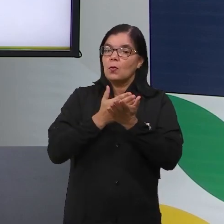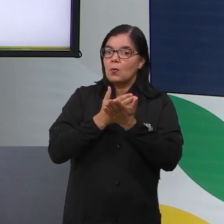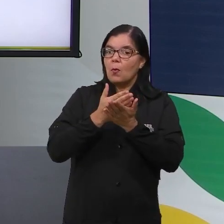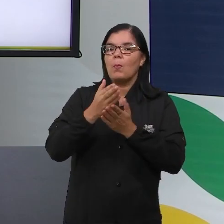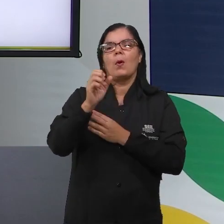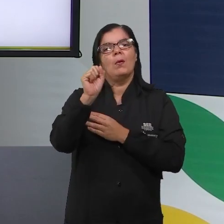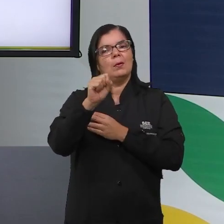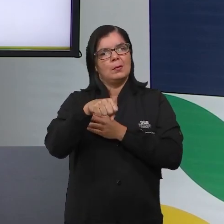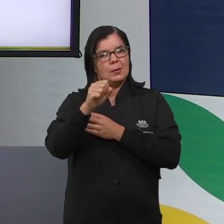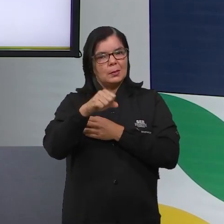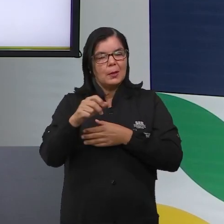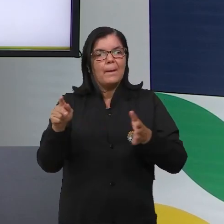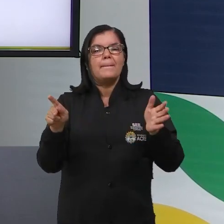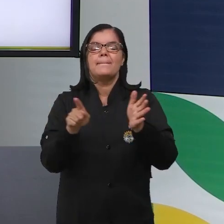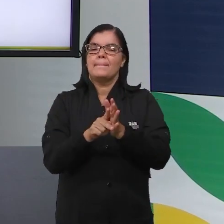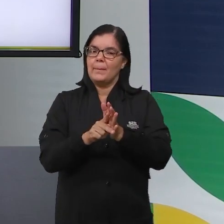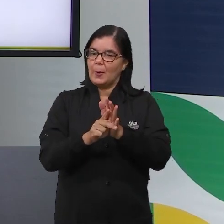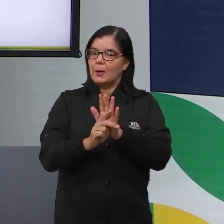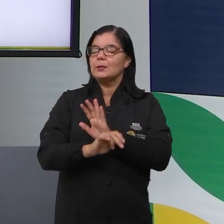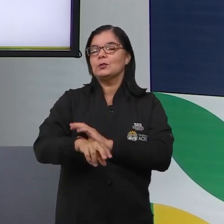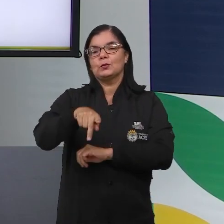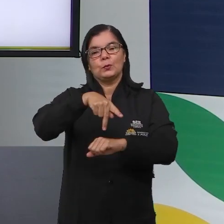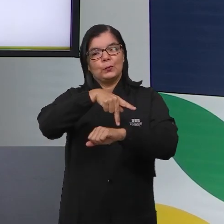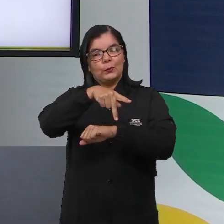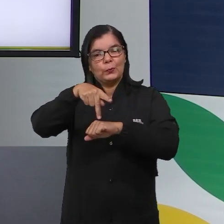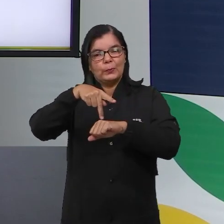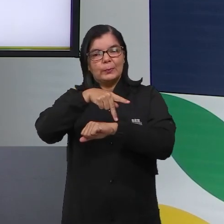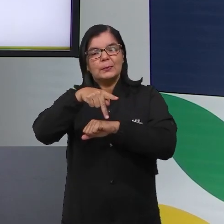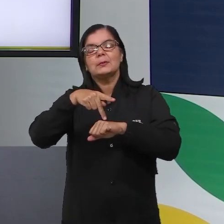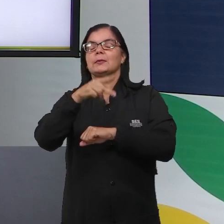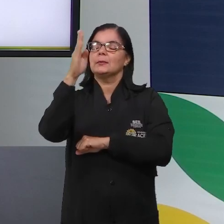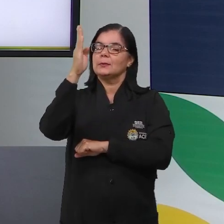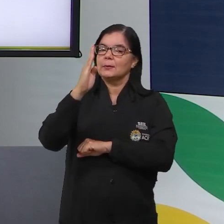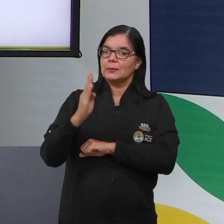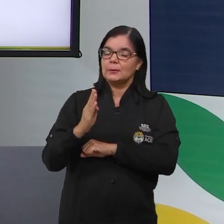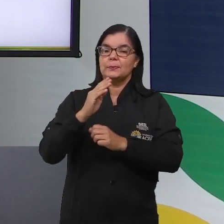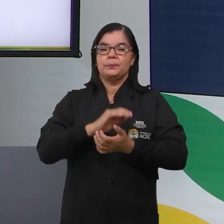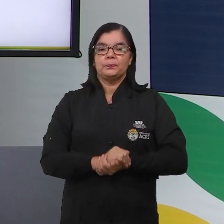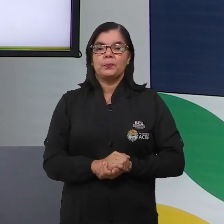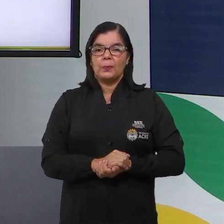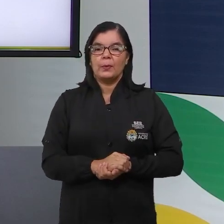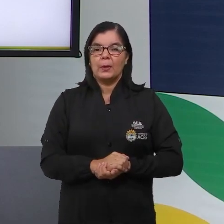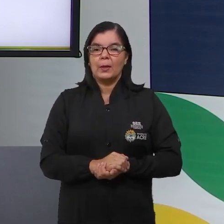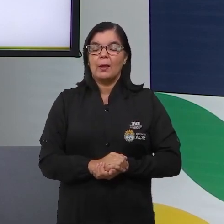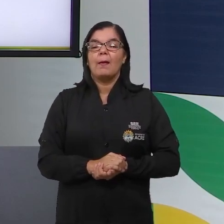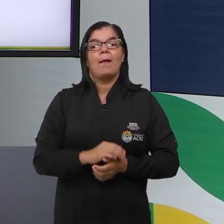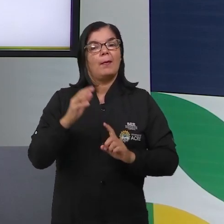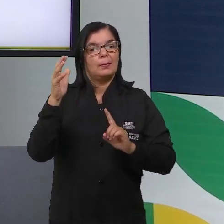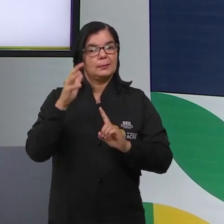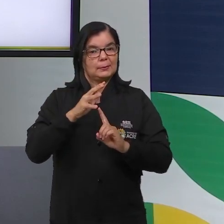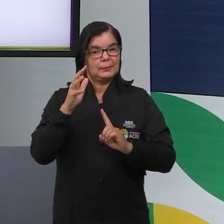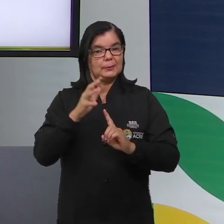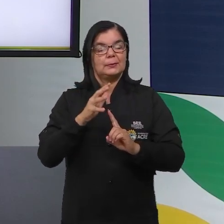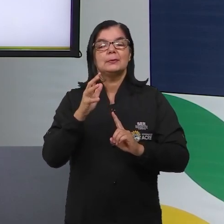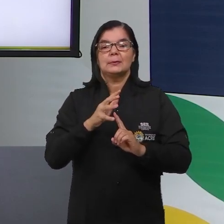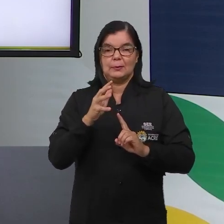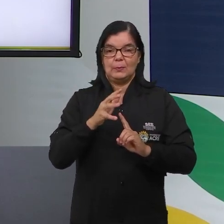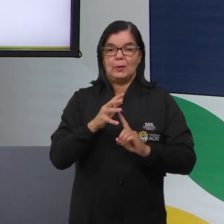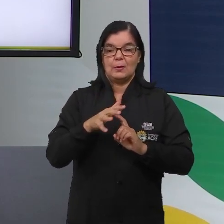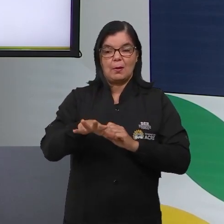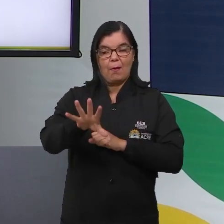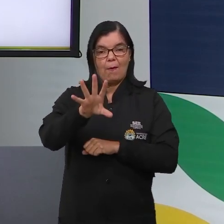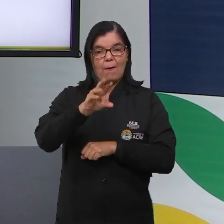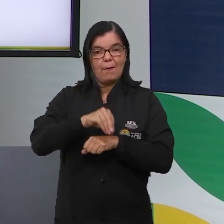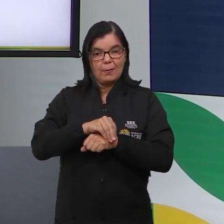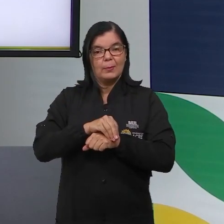sim a fazer parte da identidade do país, da nação brasileira. Então, a influência acaba sendo